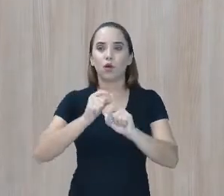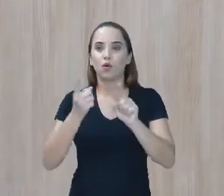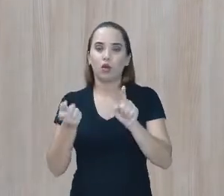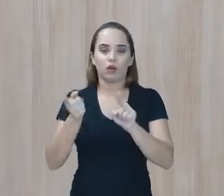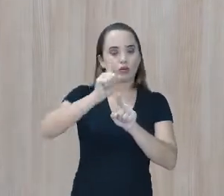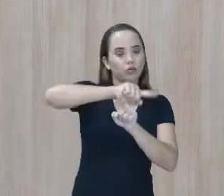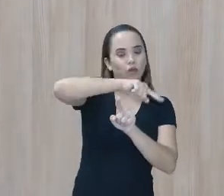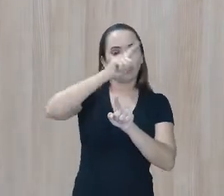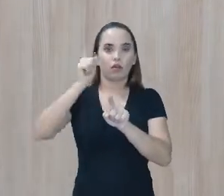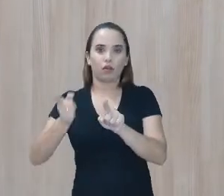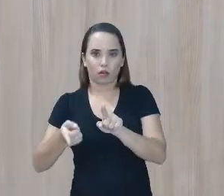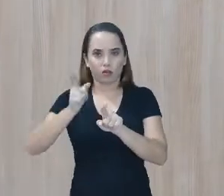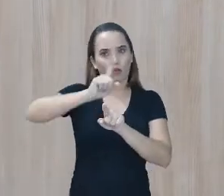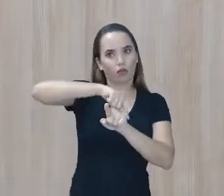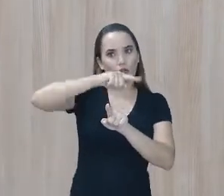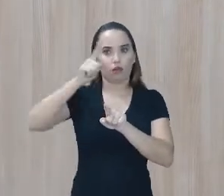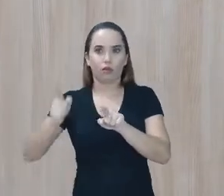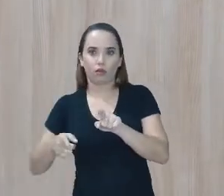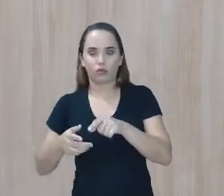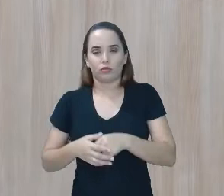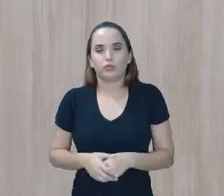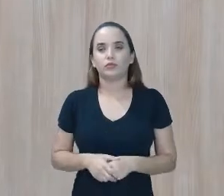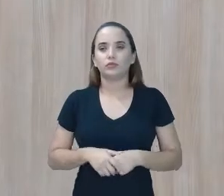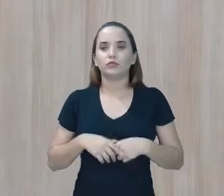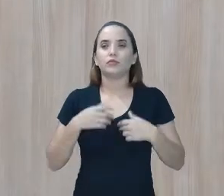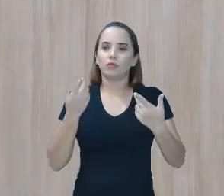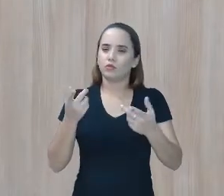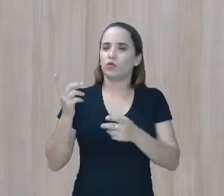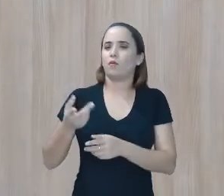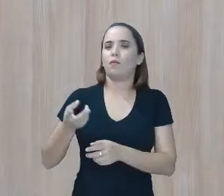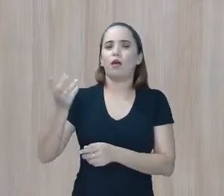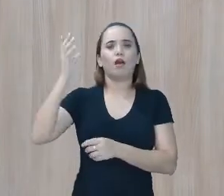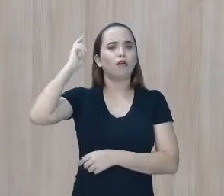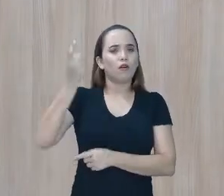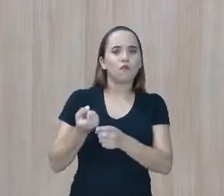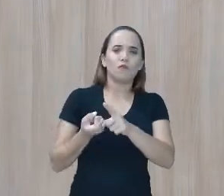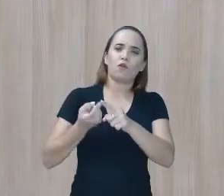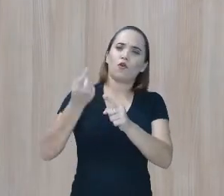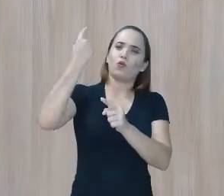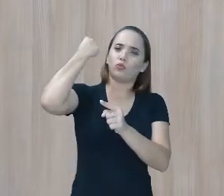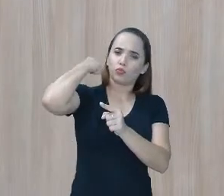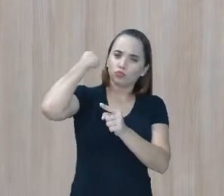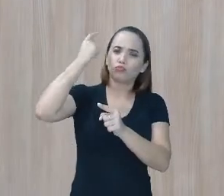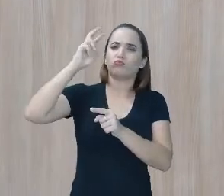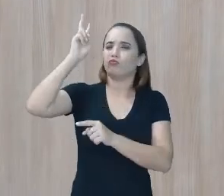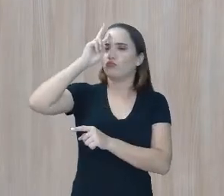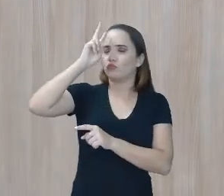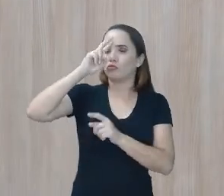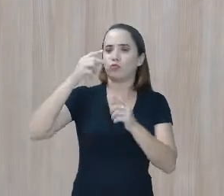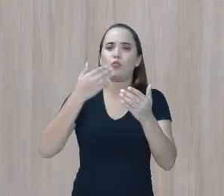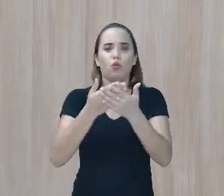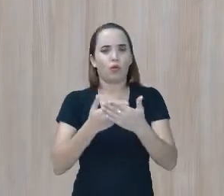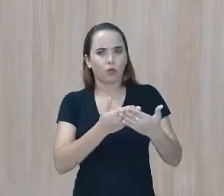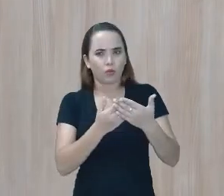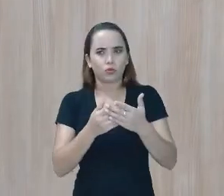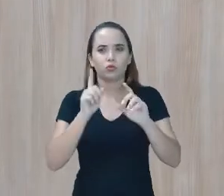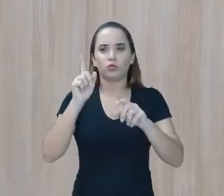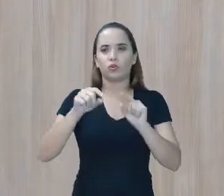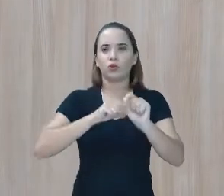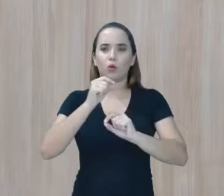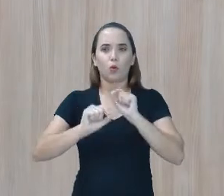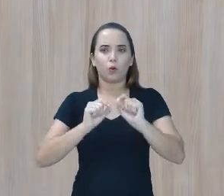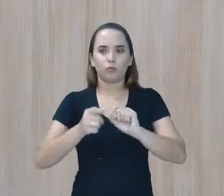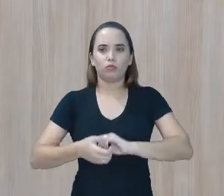decimal, relembrando coisas da aula anterior, tá certo? Das aulas anteriores. E essa passagem do número como uma